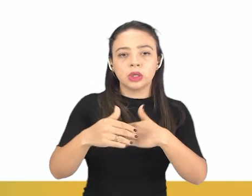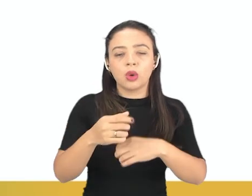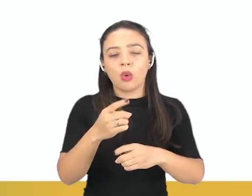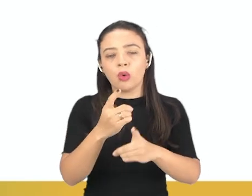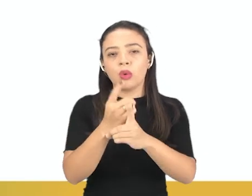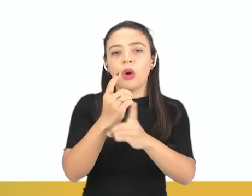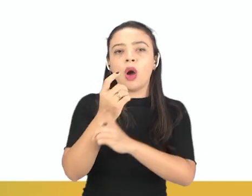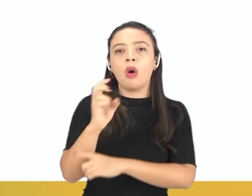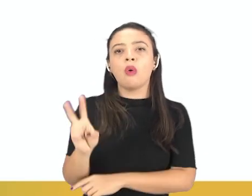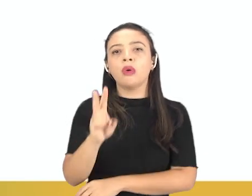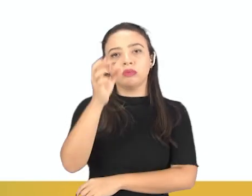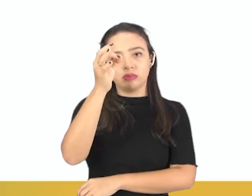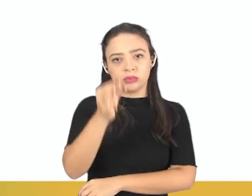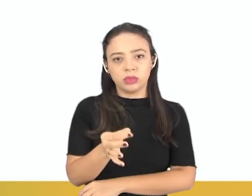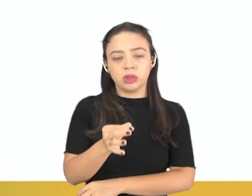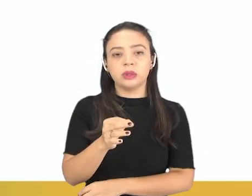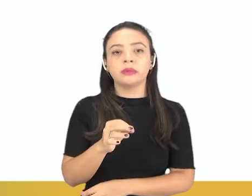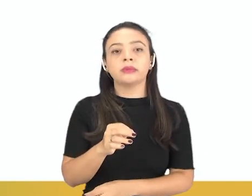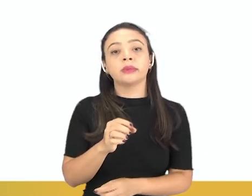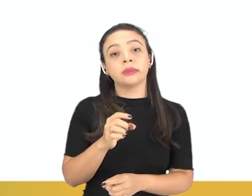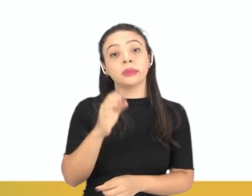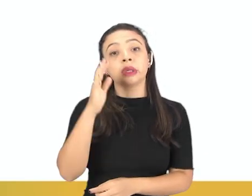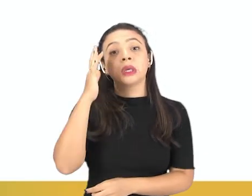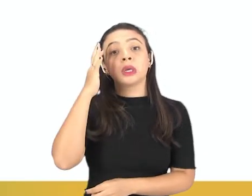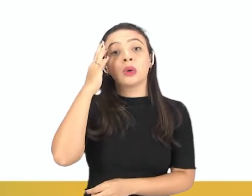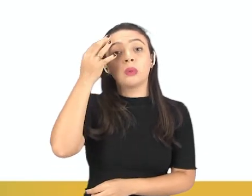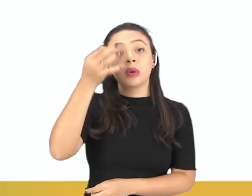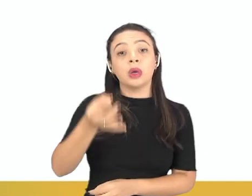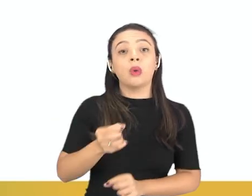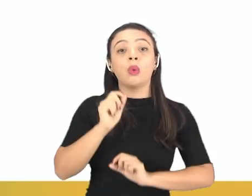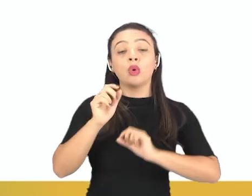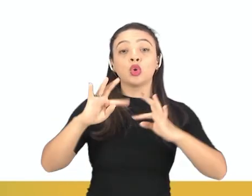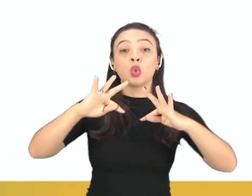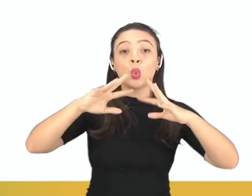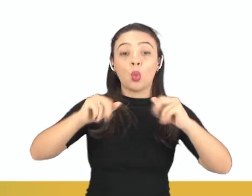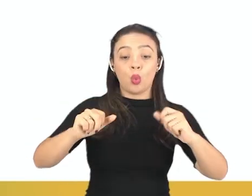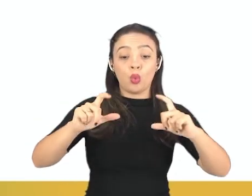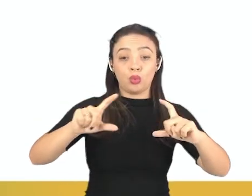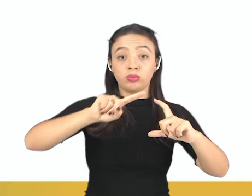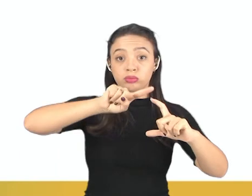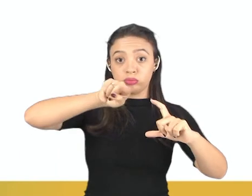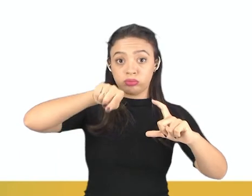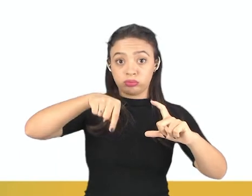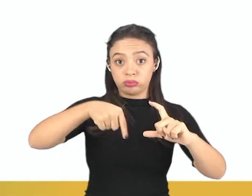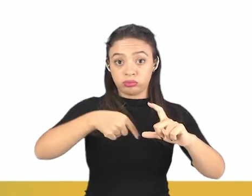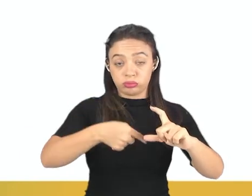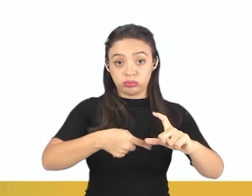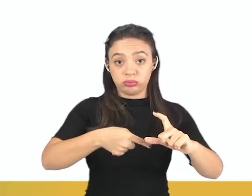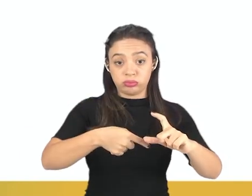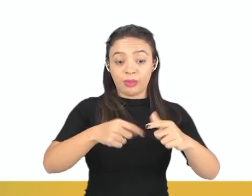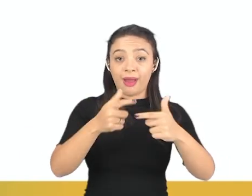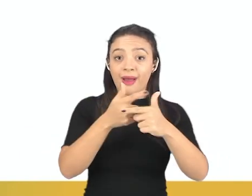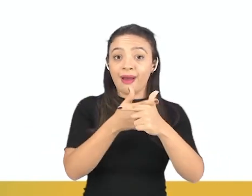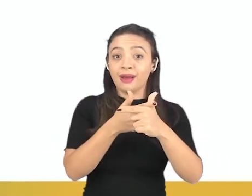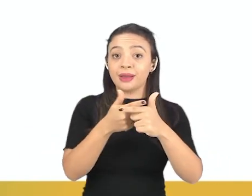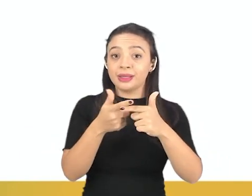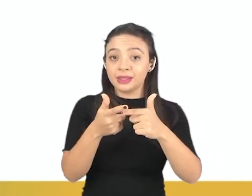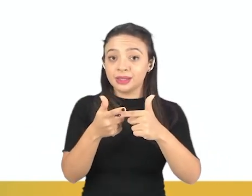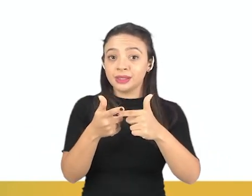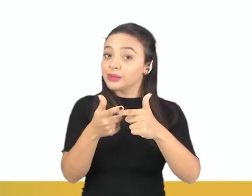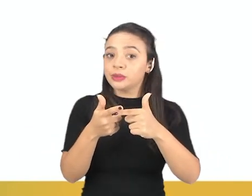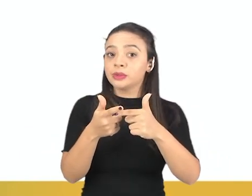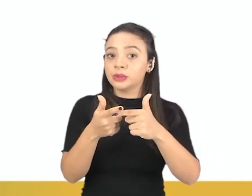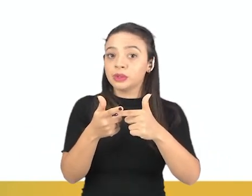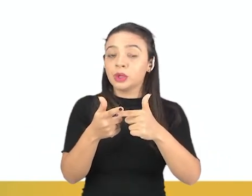chegou à conclusão de que todo em todo circo a razão da medida do comprimento de sua circunferência pelo